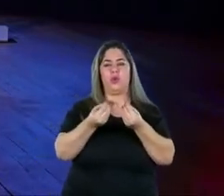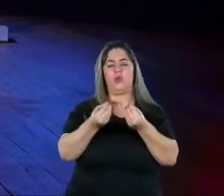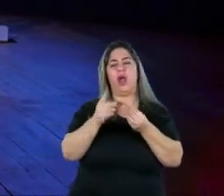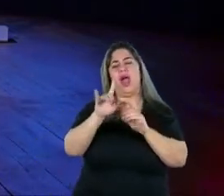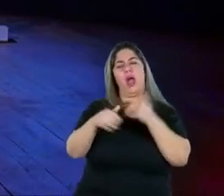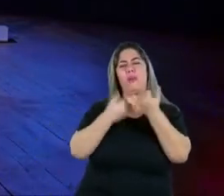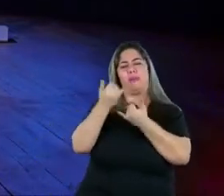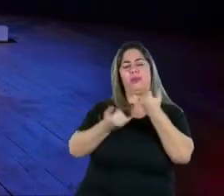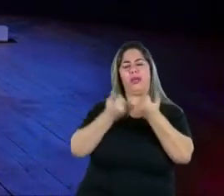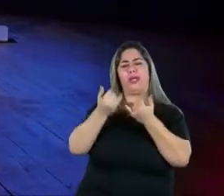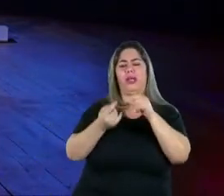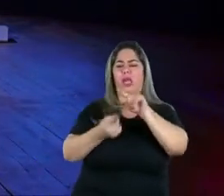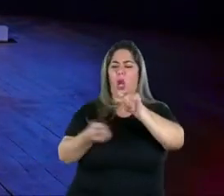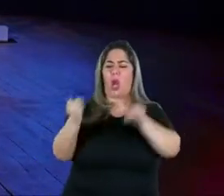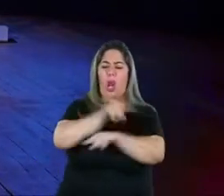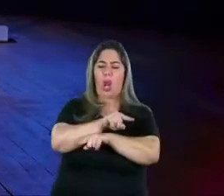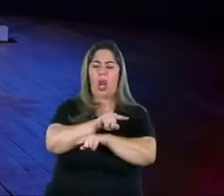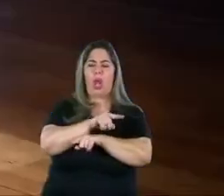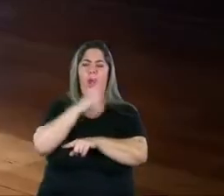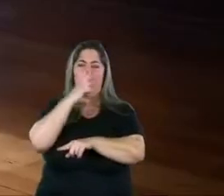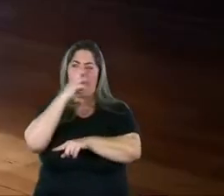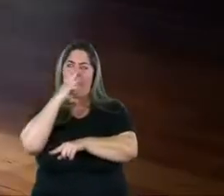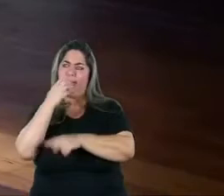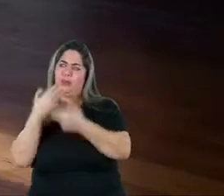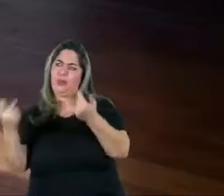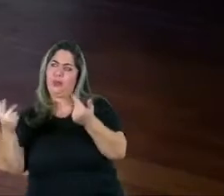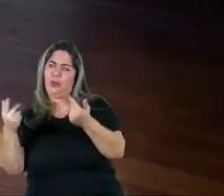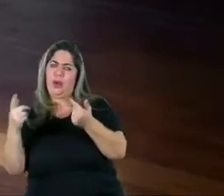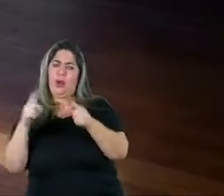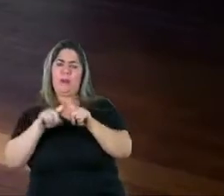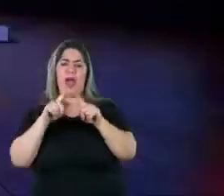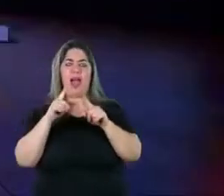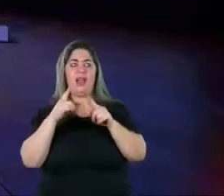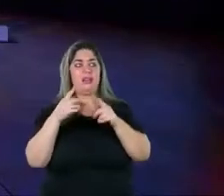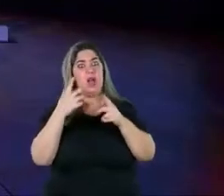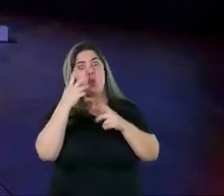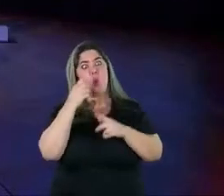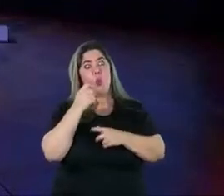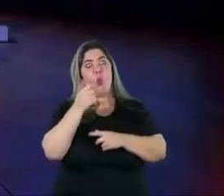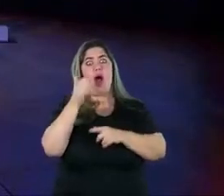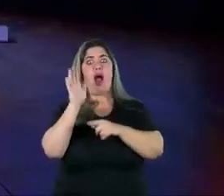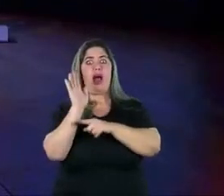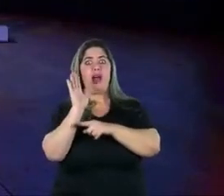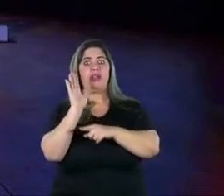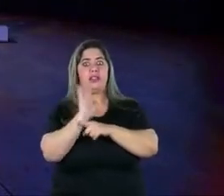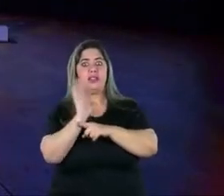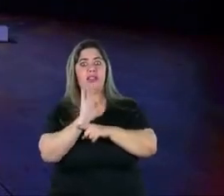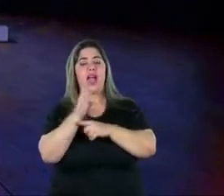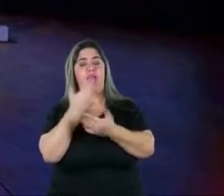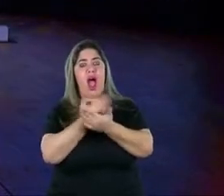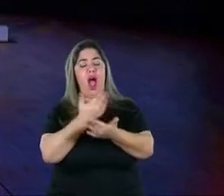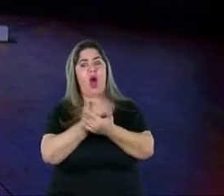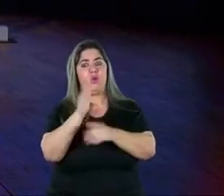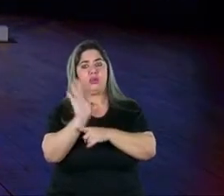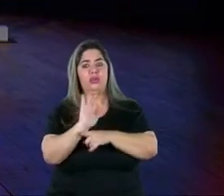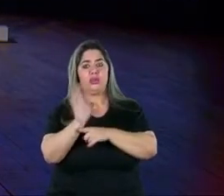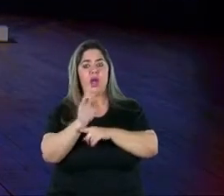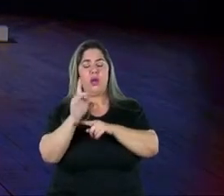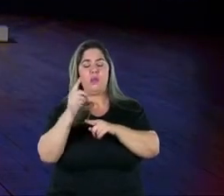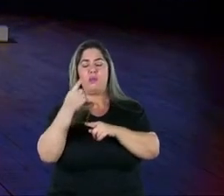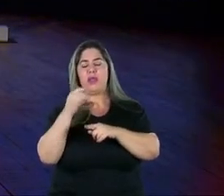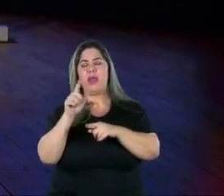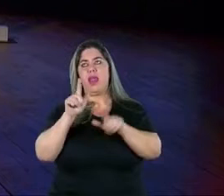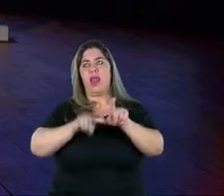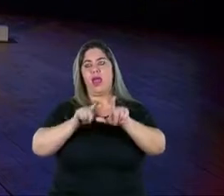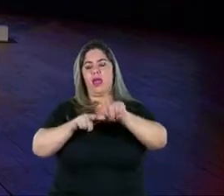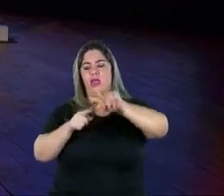trocadilho meramente, em princípio parece que pode ser uma coisa, mas é quase uma aula de cinema isso. Porque o simples rotacionar de uma